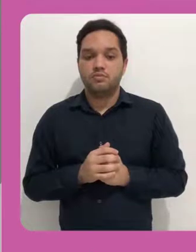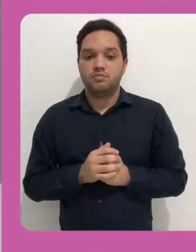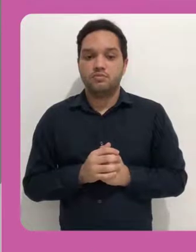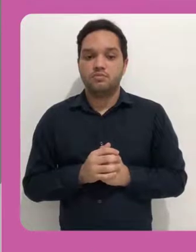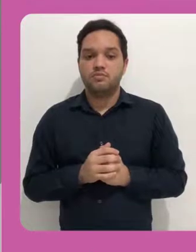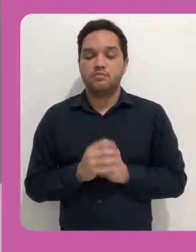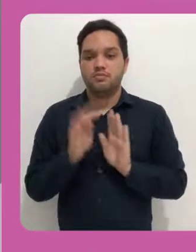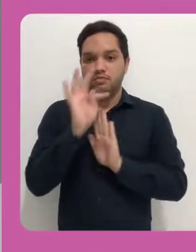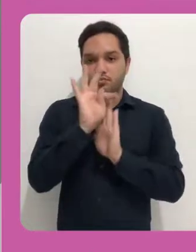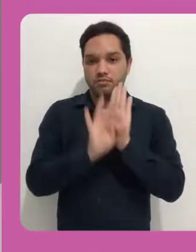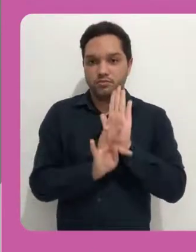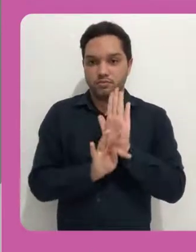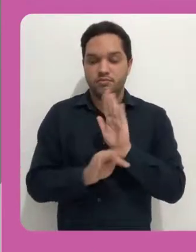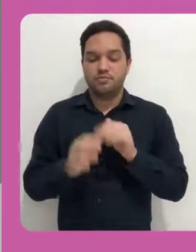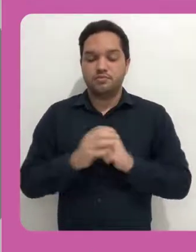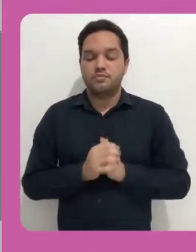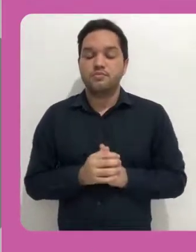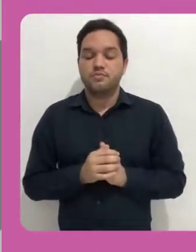Obrigatória.